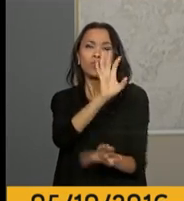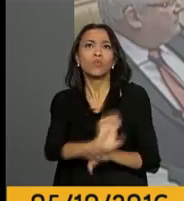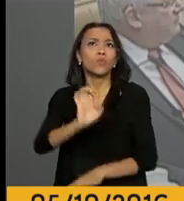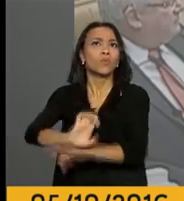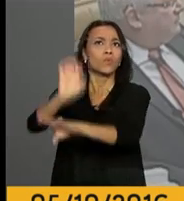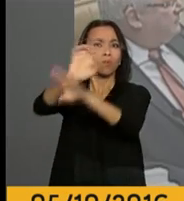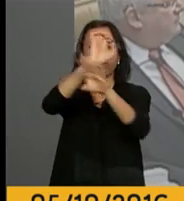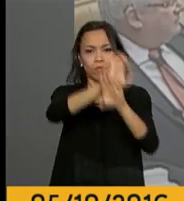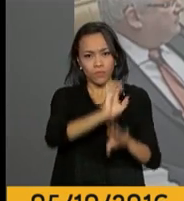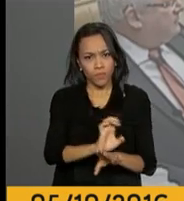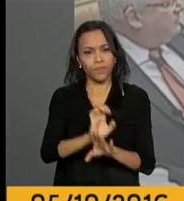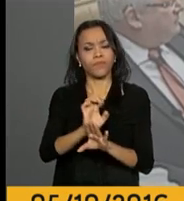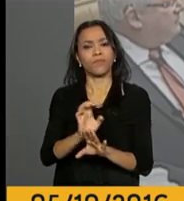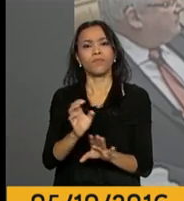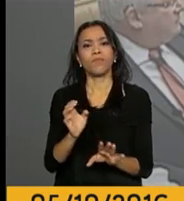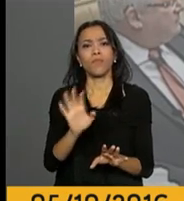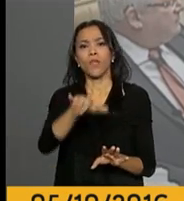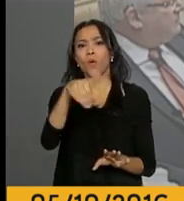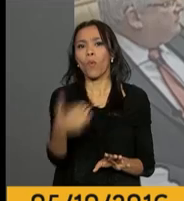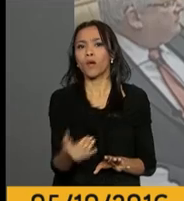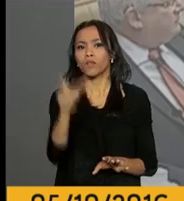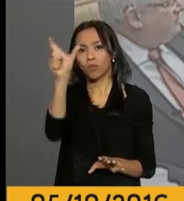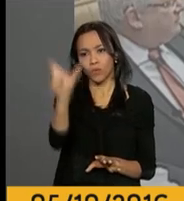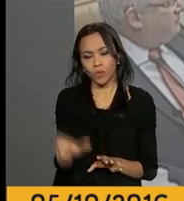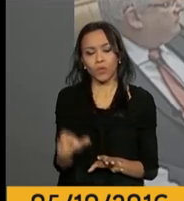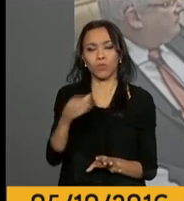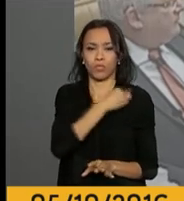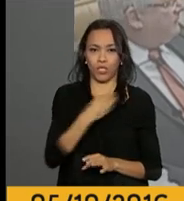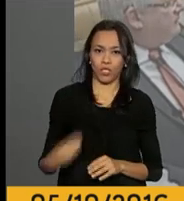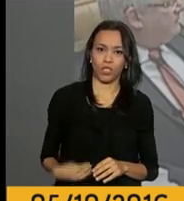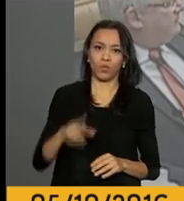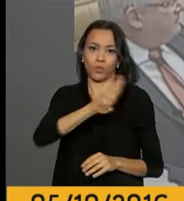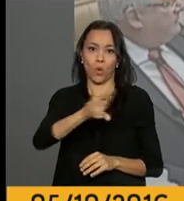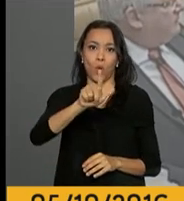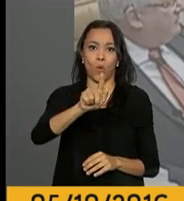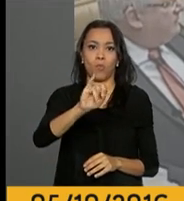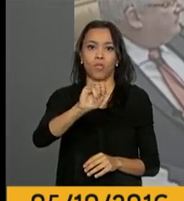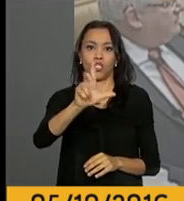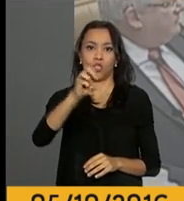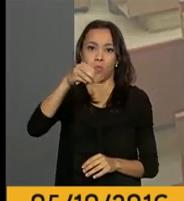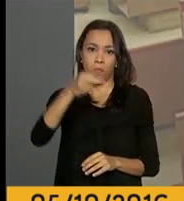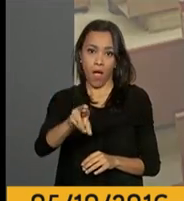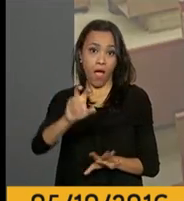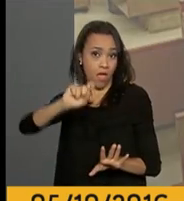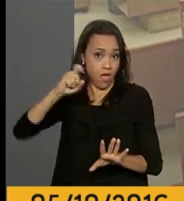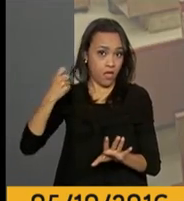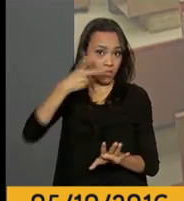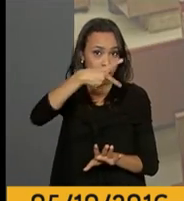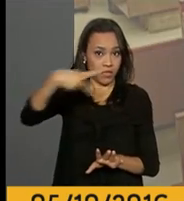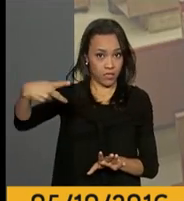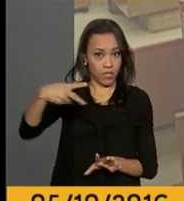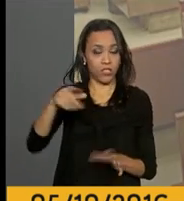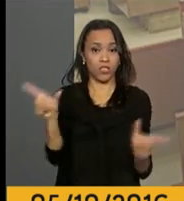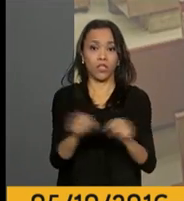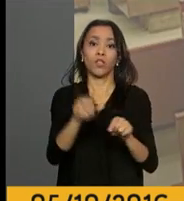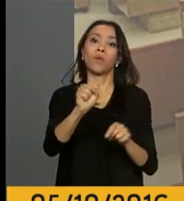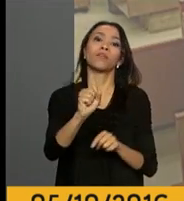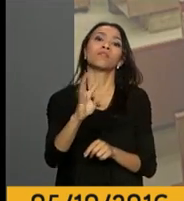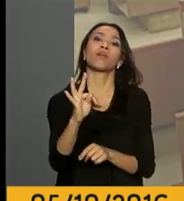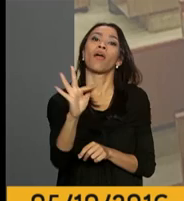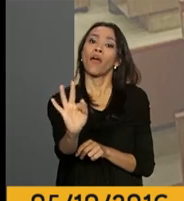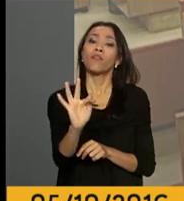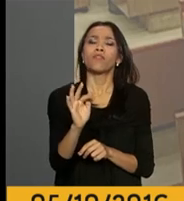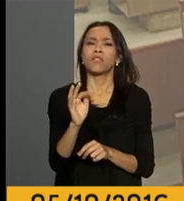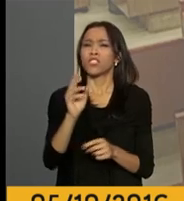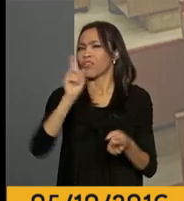foi levado adiante quando o ministro Gilmar era presidente do supremo e neste pacto Republicano de então arrol avamse